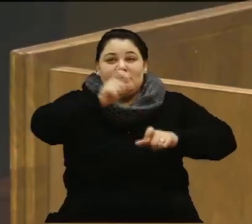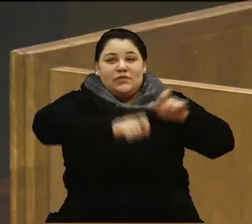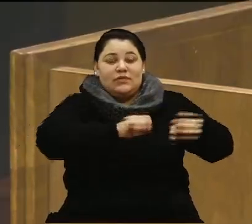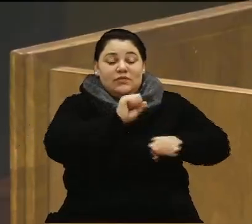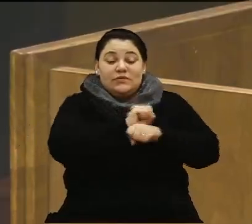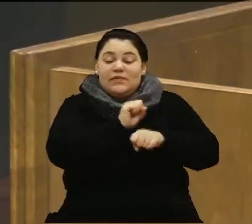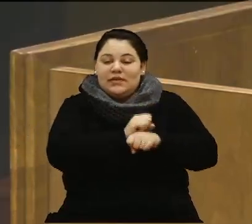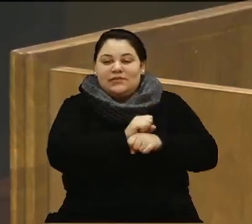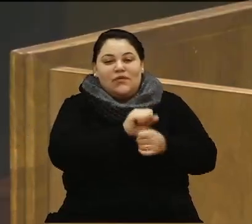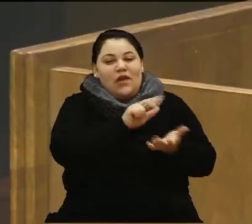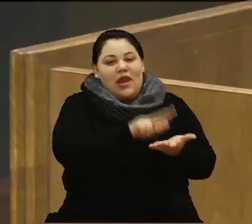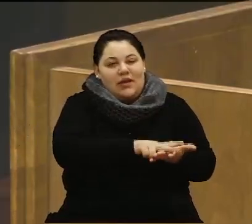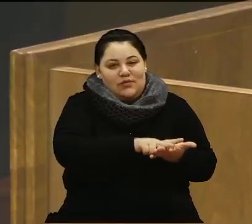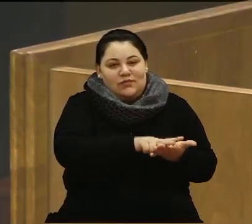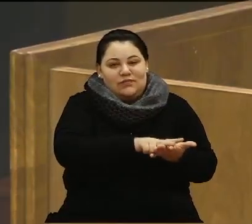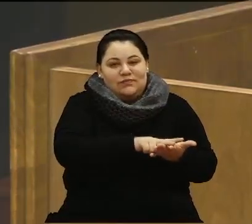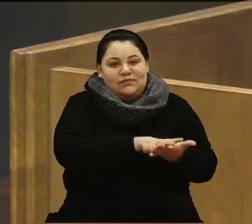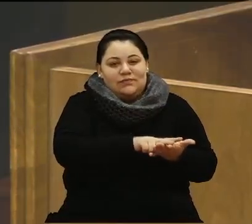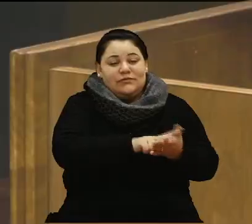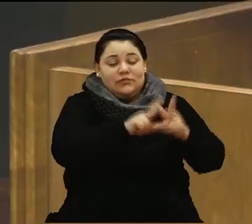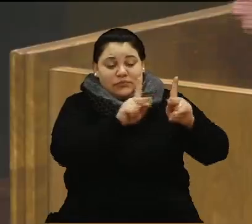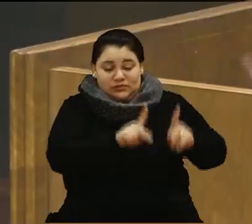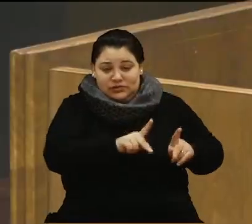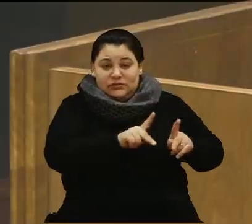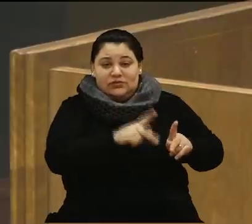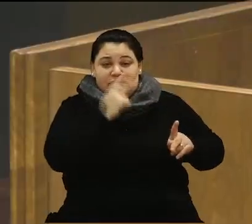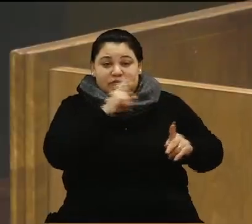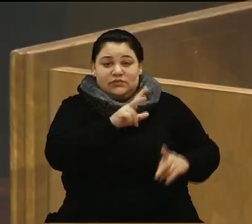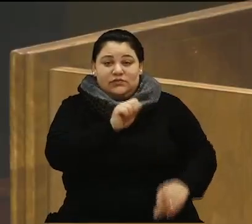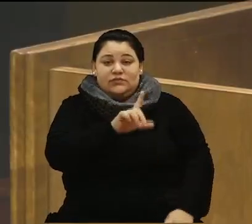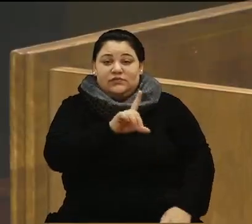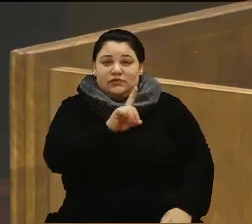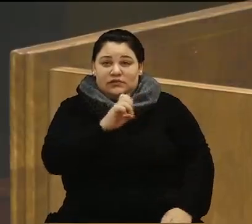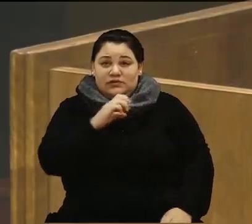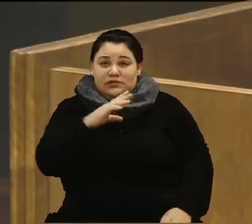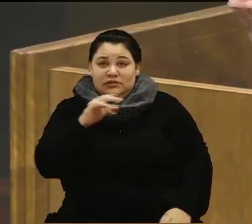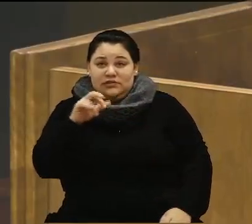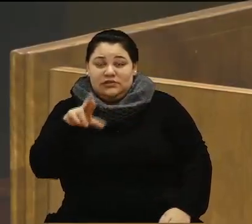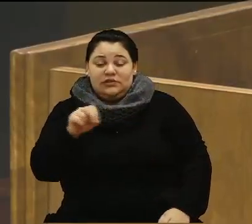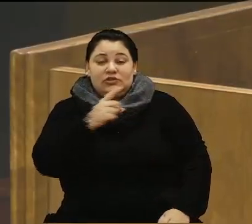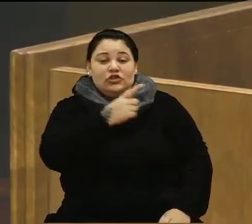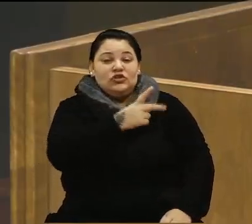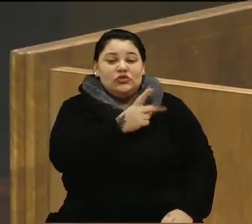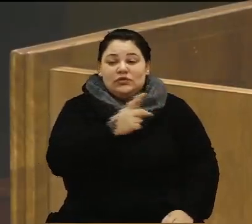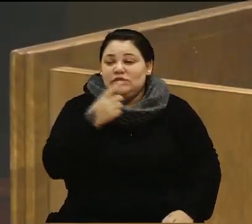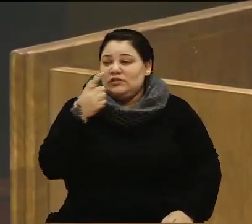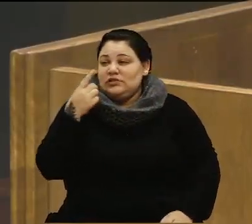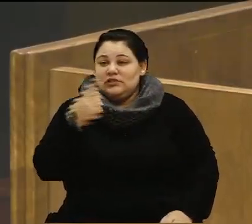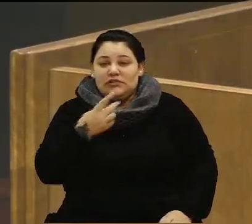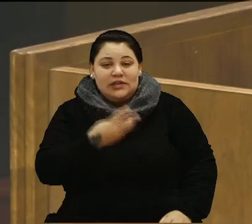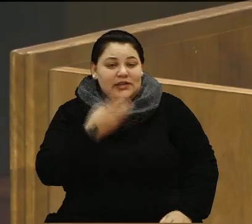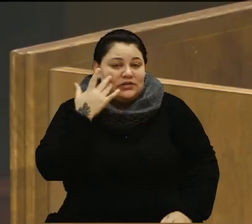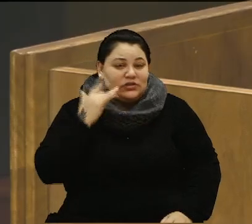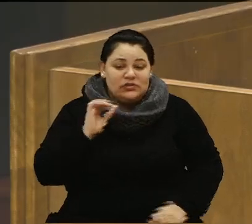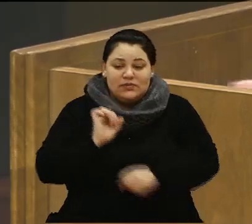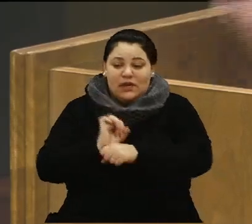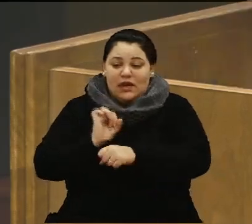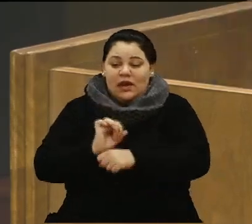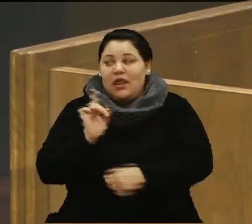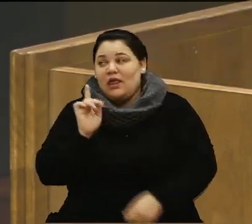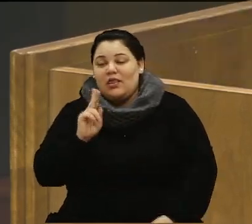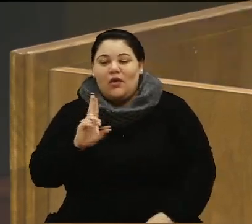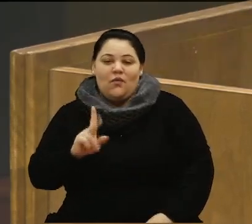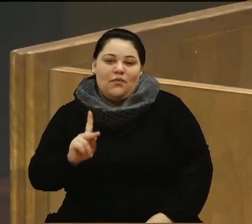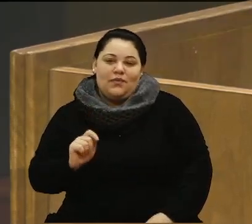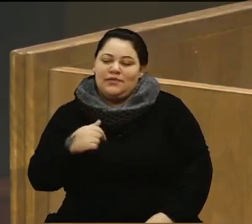leito. E são pessoas que estão aguardando o leito, como o seu Valdeci, há 12 dias, há 13 dias. dias na UPA. A gente não pode concordar com isso e